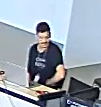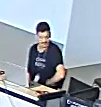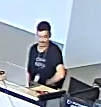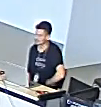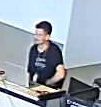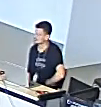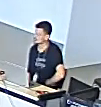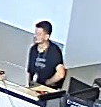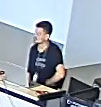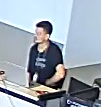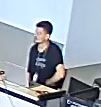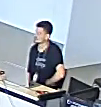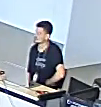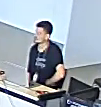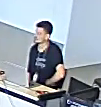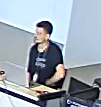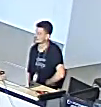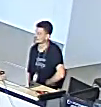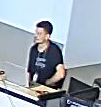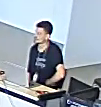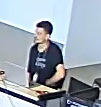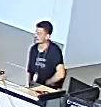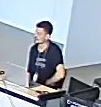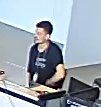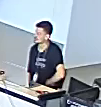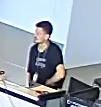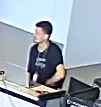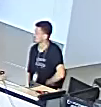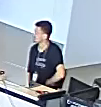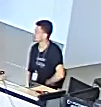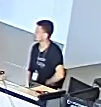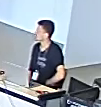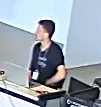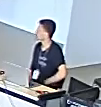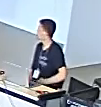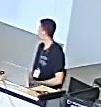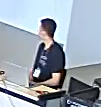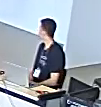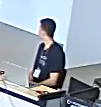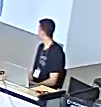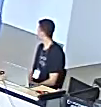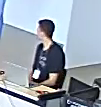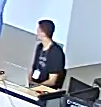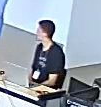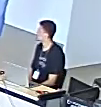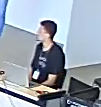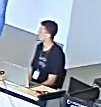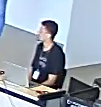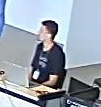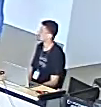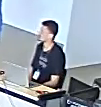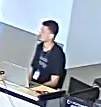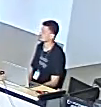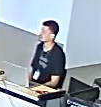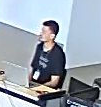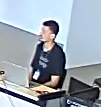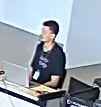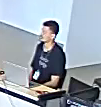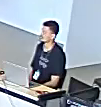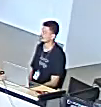estão fazendo como nós. Eu tenho 62 anos, tem 30 anos que eu estou com o movimento da política de deficiência. Fomos